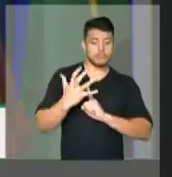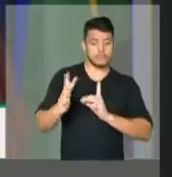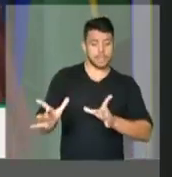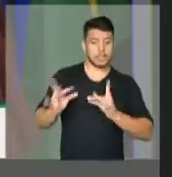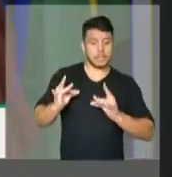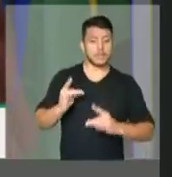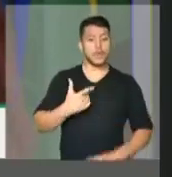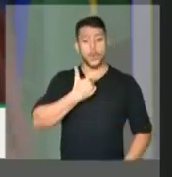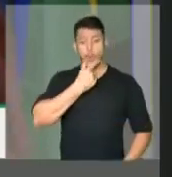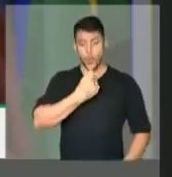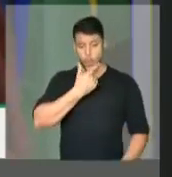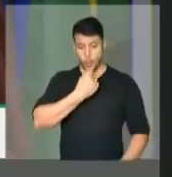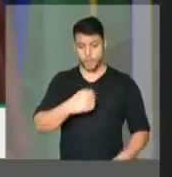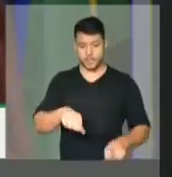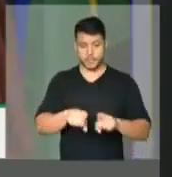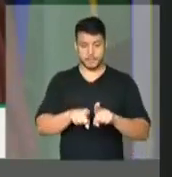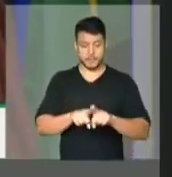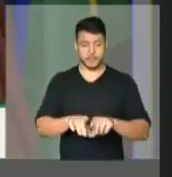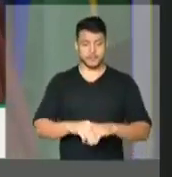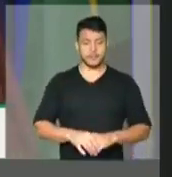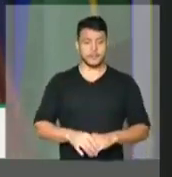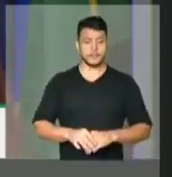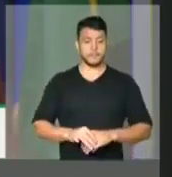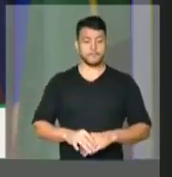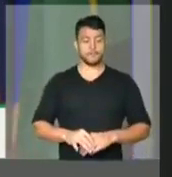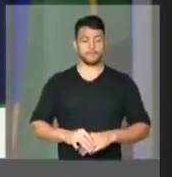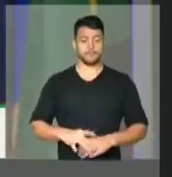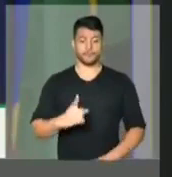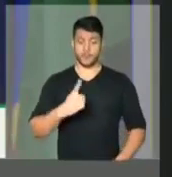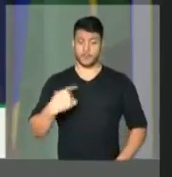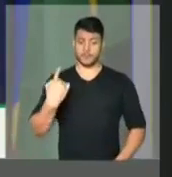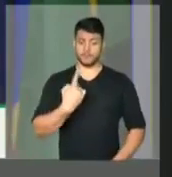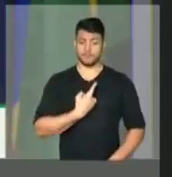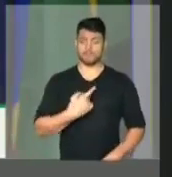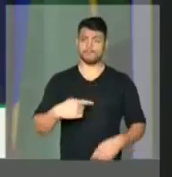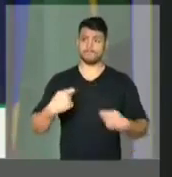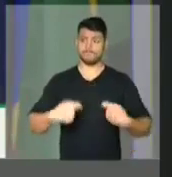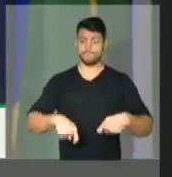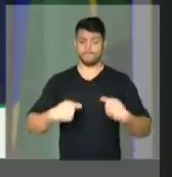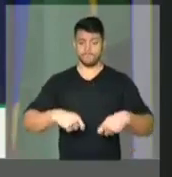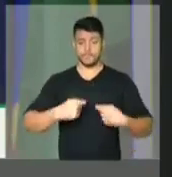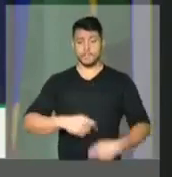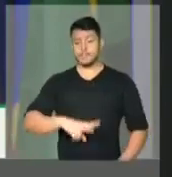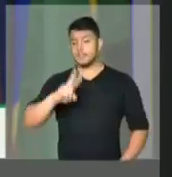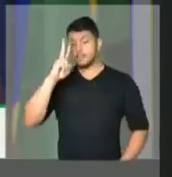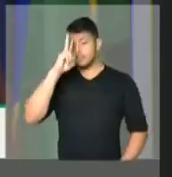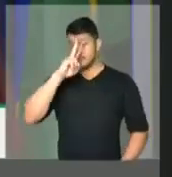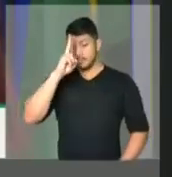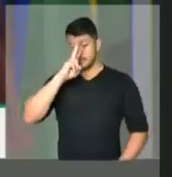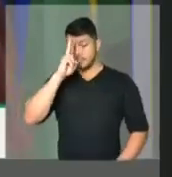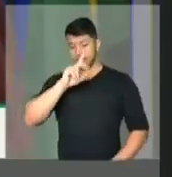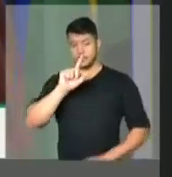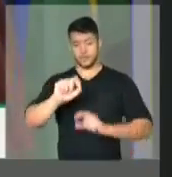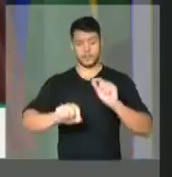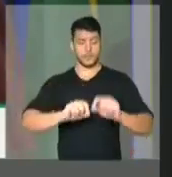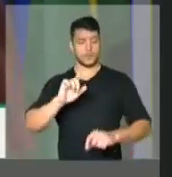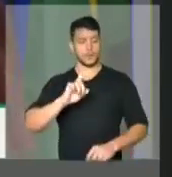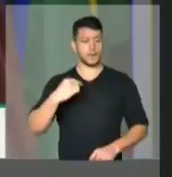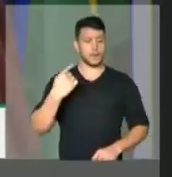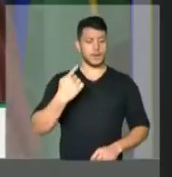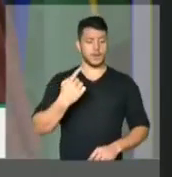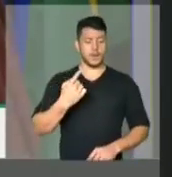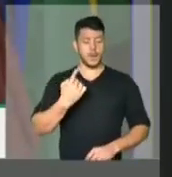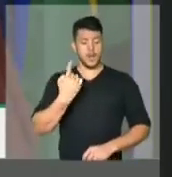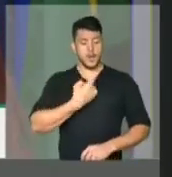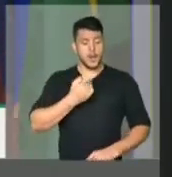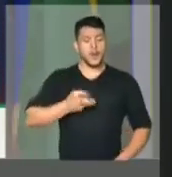aos homens. E nós também temos que lembrar que, como luta desta casa e como vigilantes da